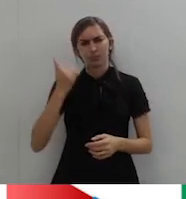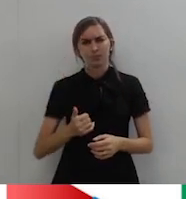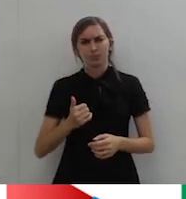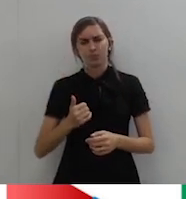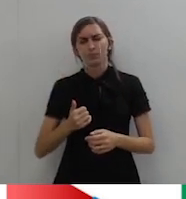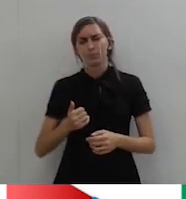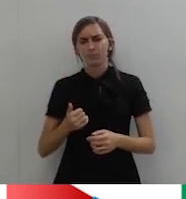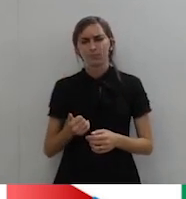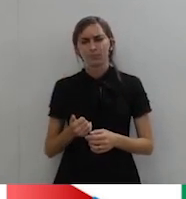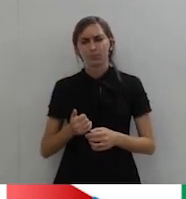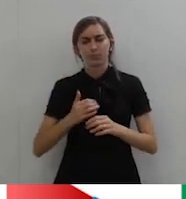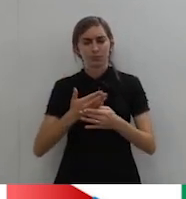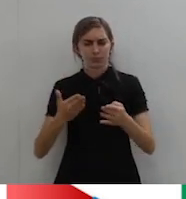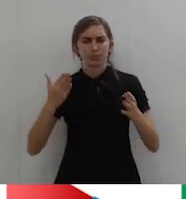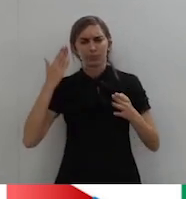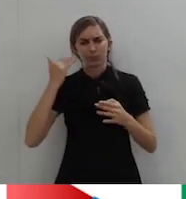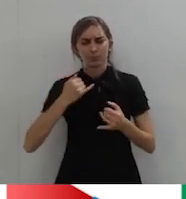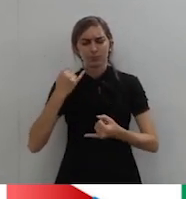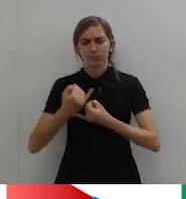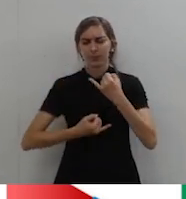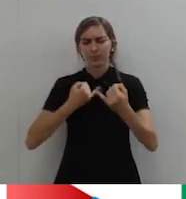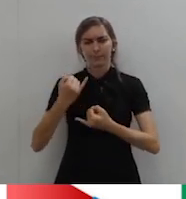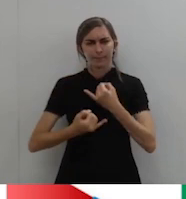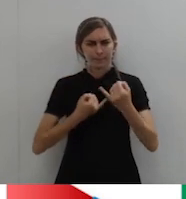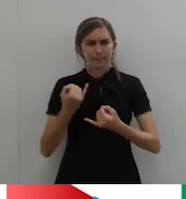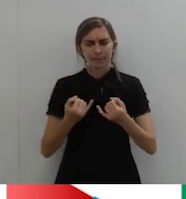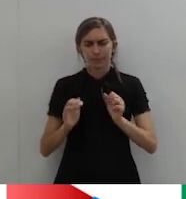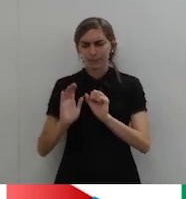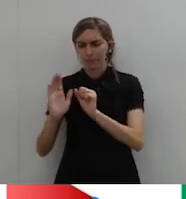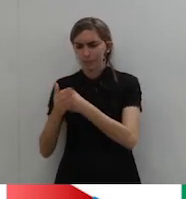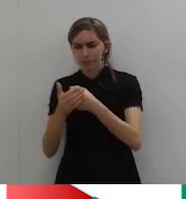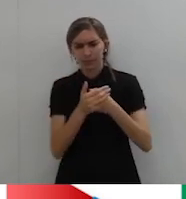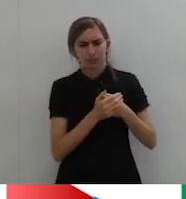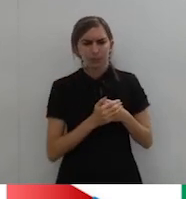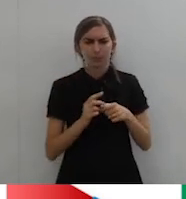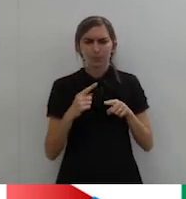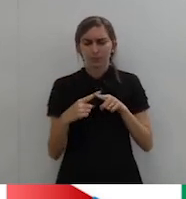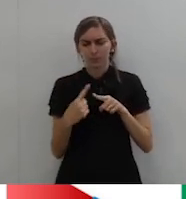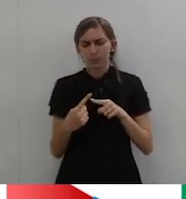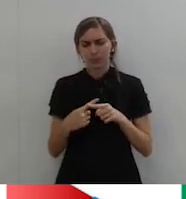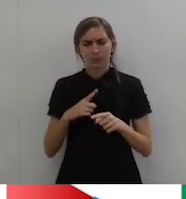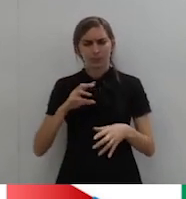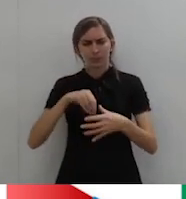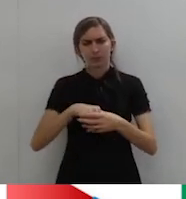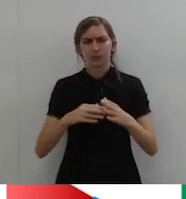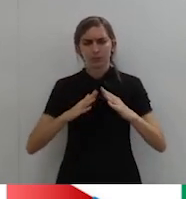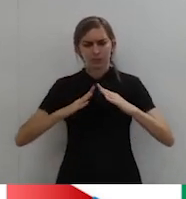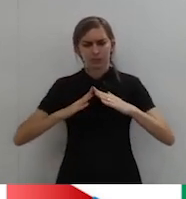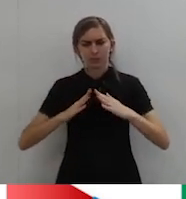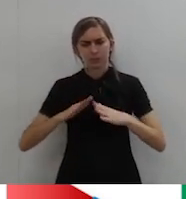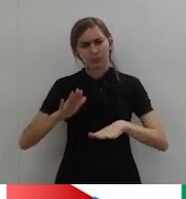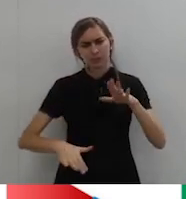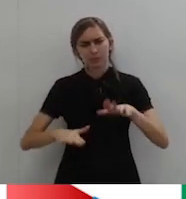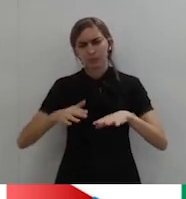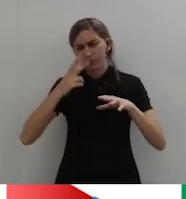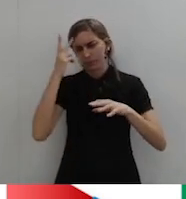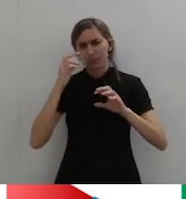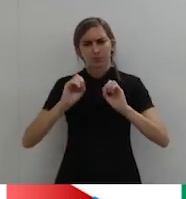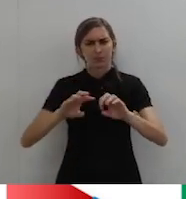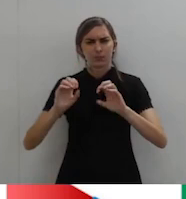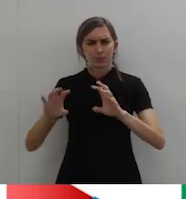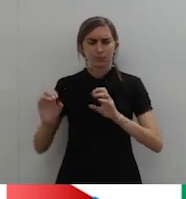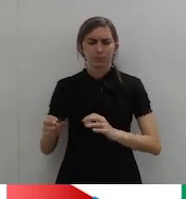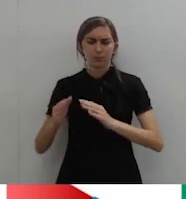brincar de pega-pegou. Você já sabia brincar de pega-se-esconder. Porque dentro da sua casa possivelmente alguém ensinou,